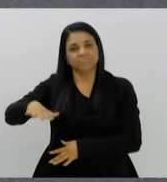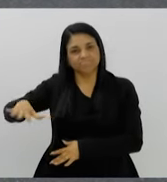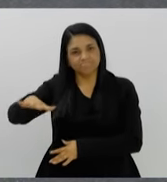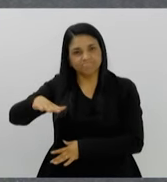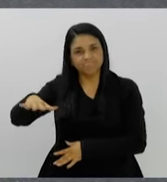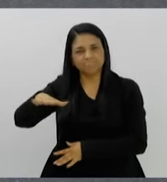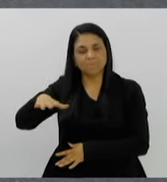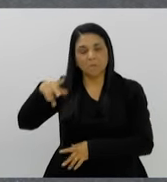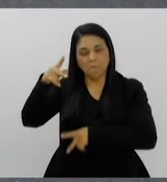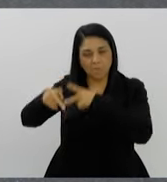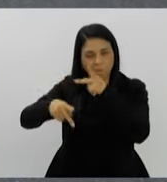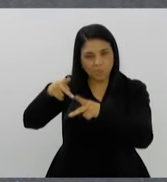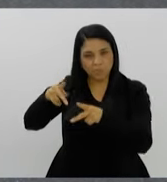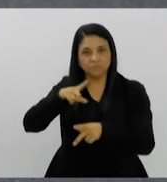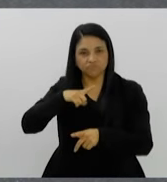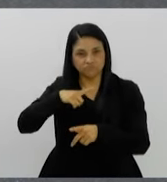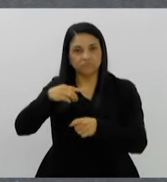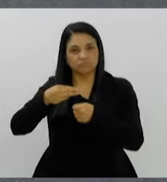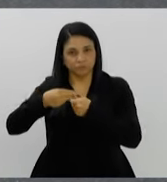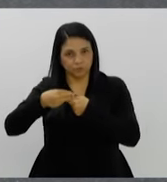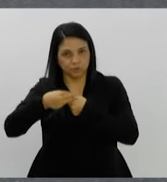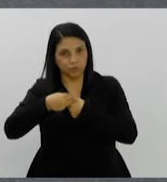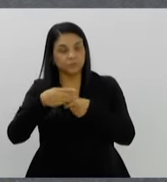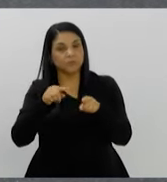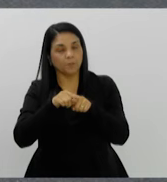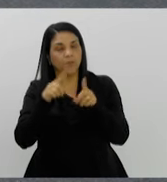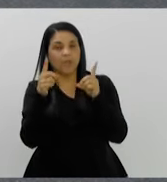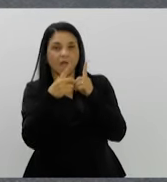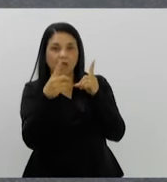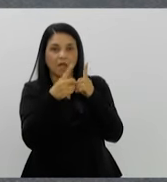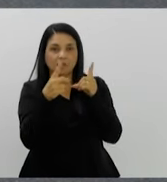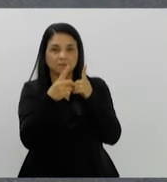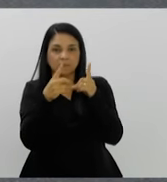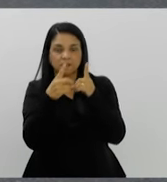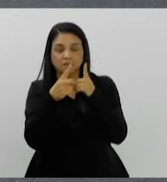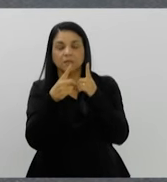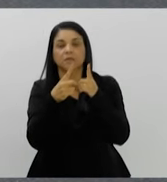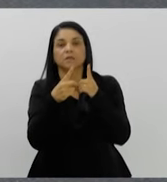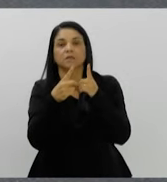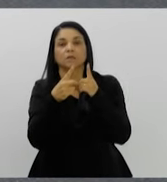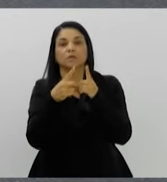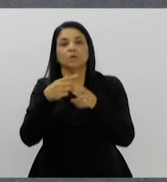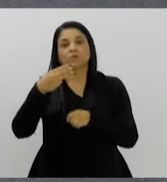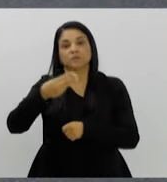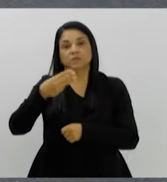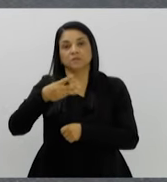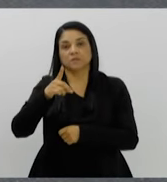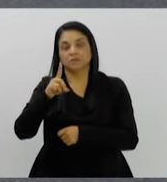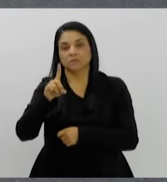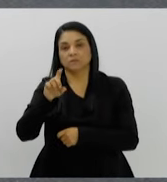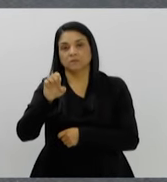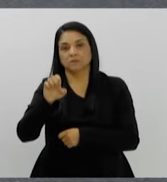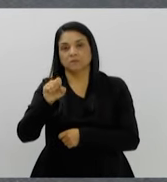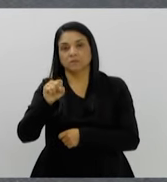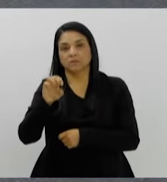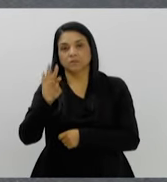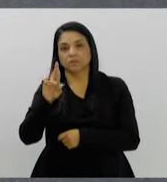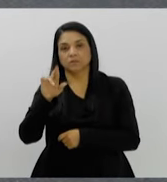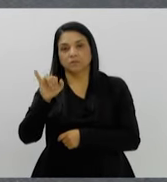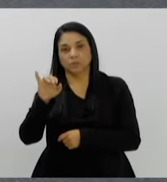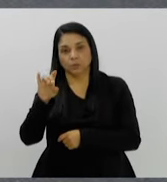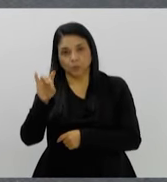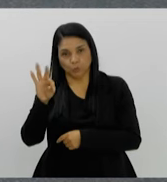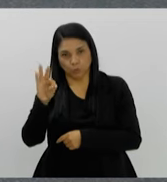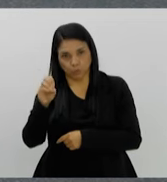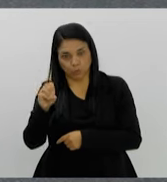mais populosa do nosso município também vai atender Deputado poubel é o terceiro distrito de Duque de Caxias em barê